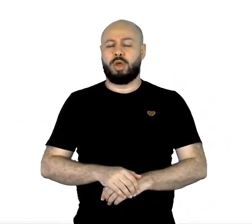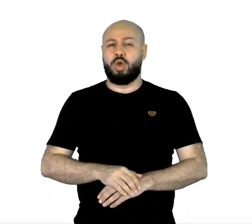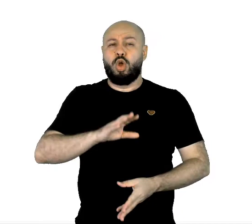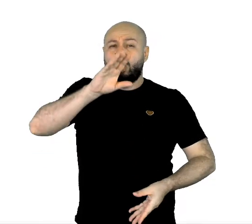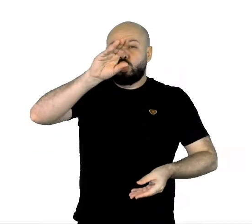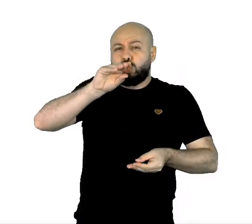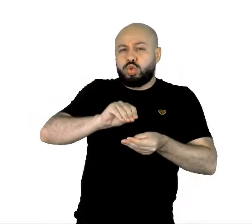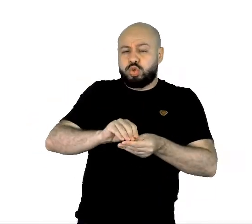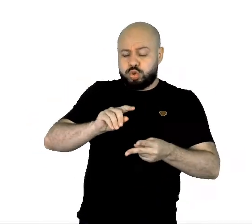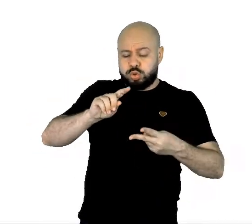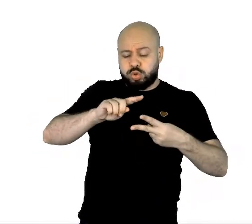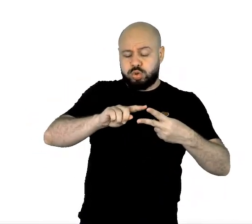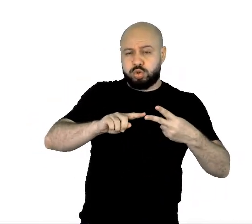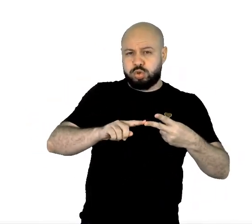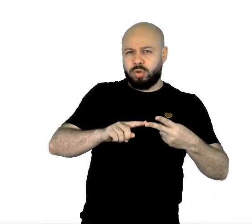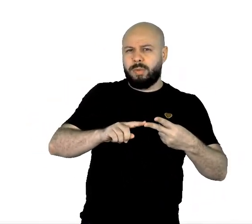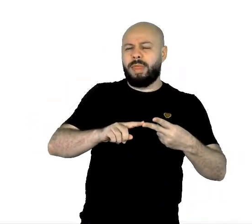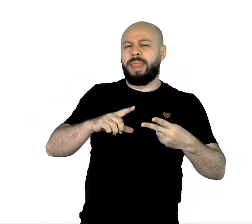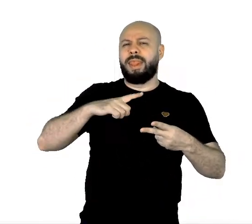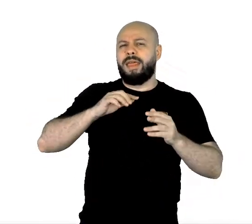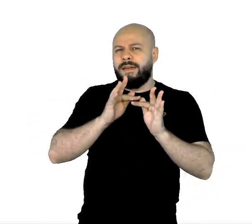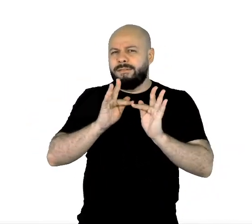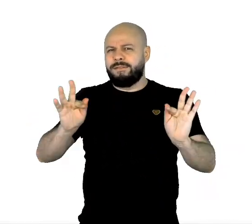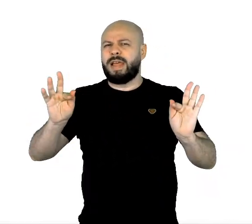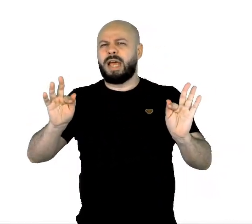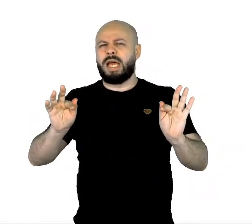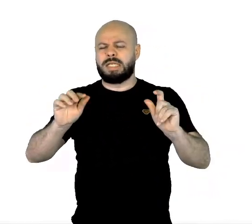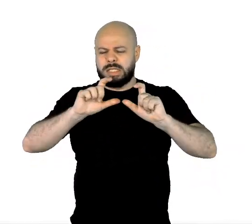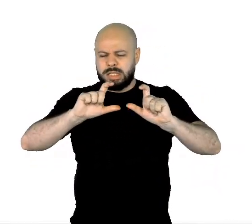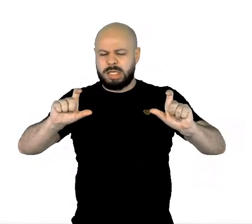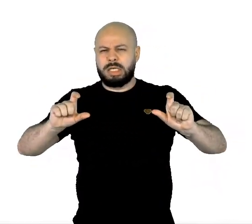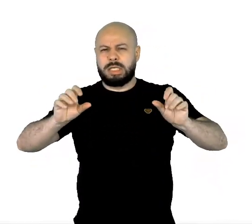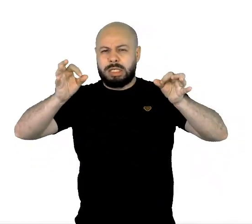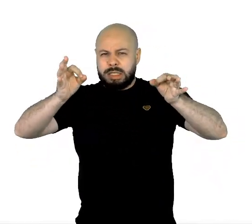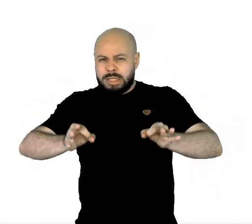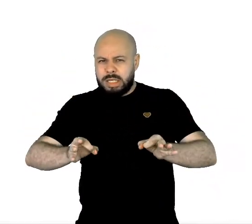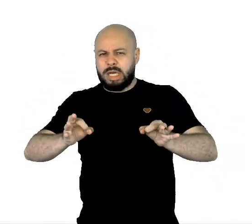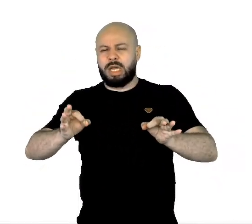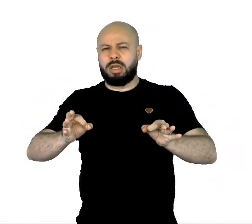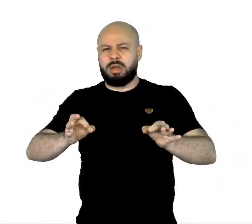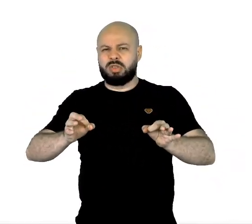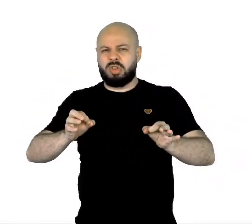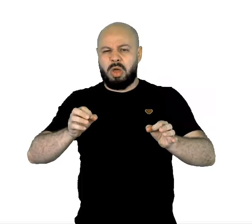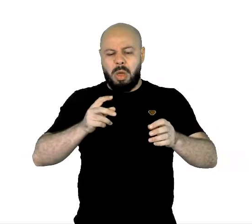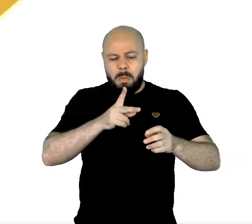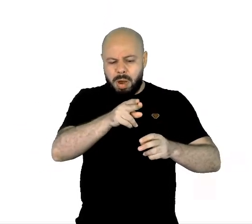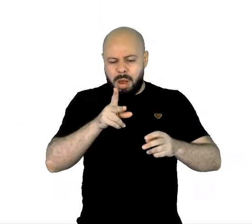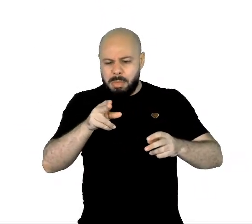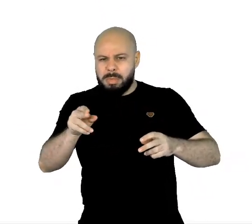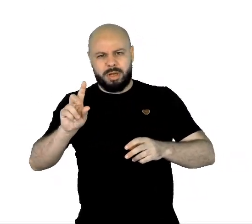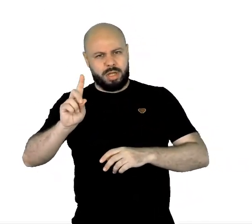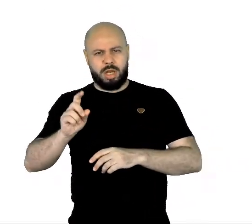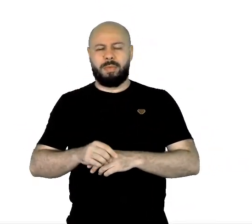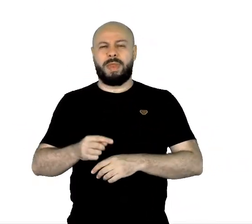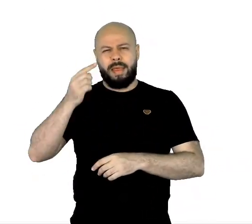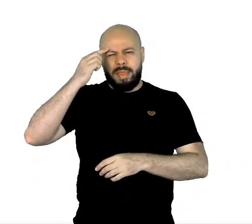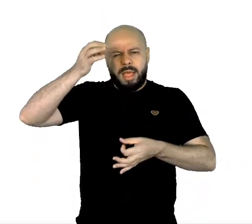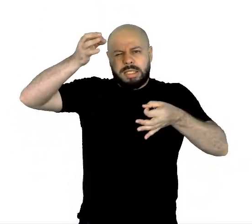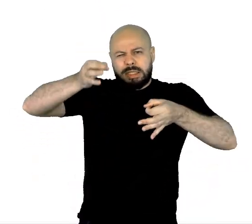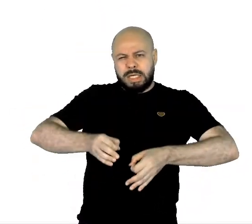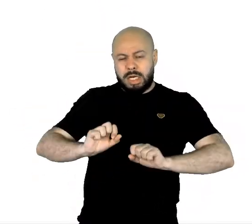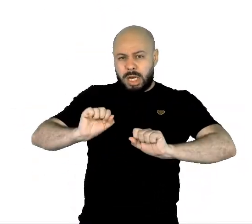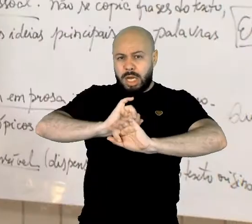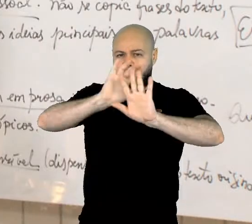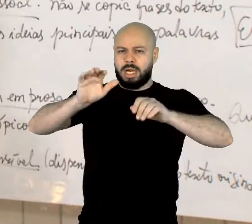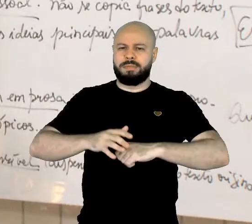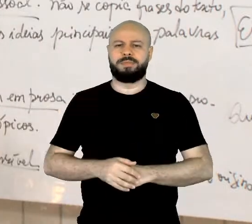é formado por frases que apresentam sentido completo e não apenas partes isoladas. Então, aí no resumo, nós vimos que